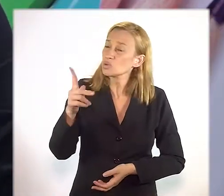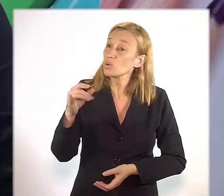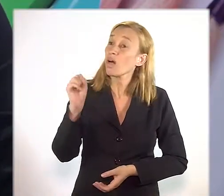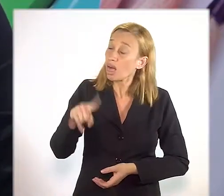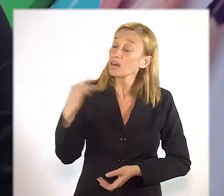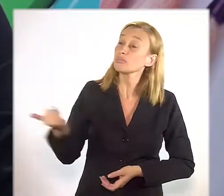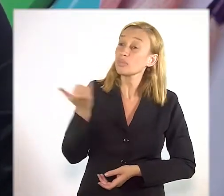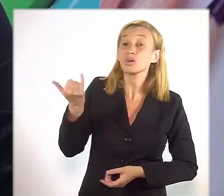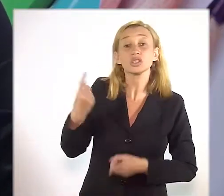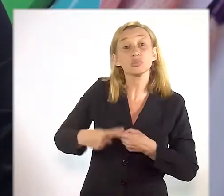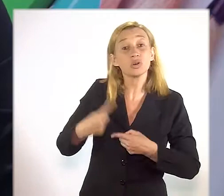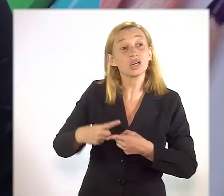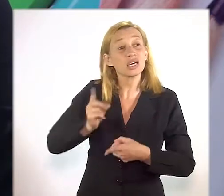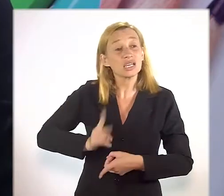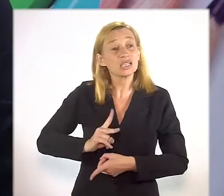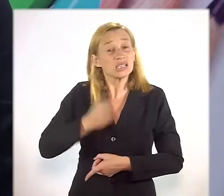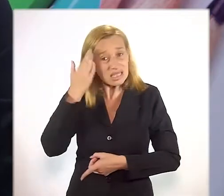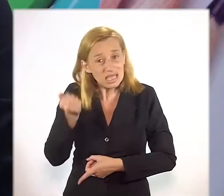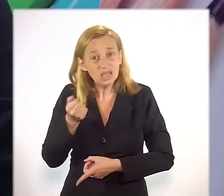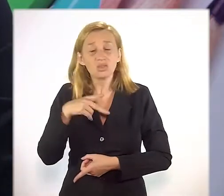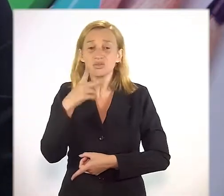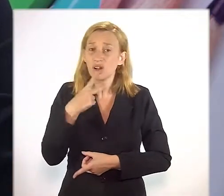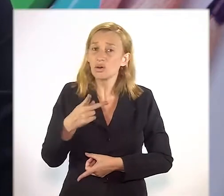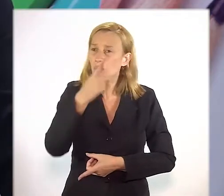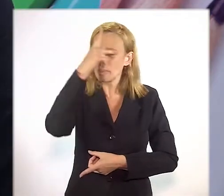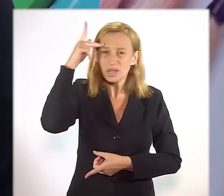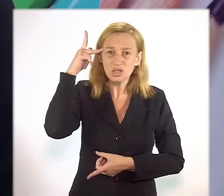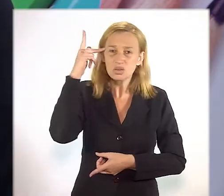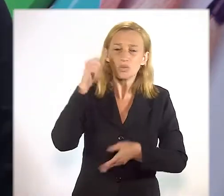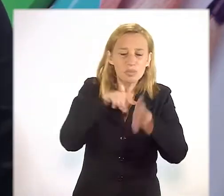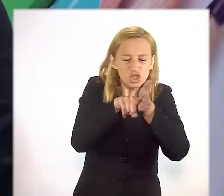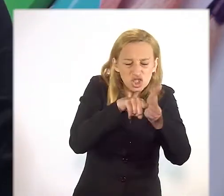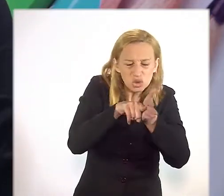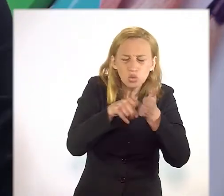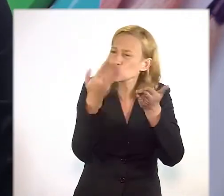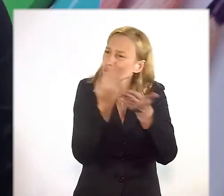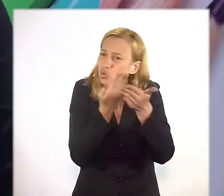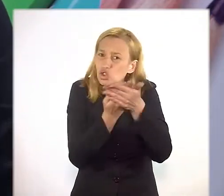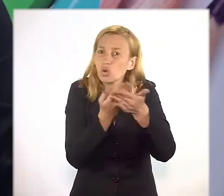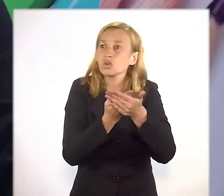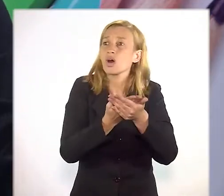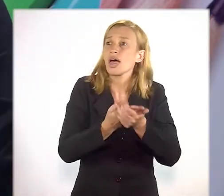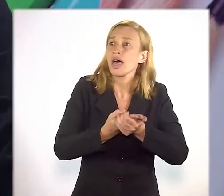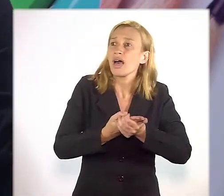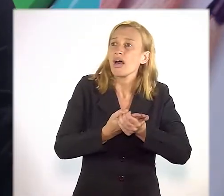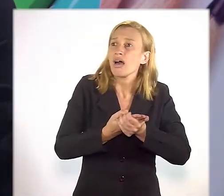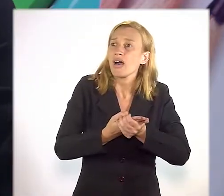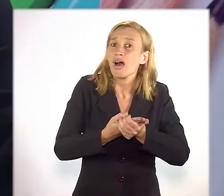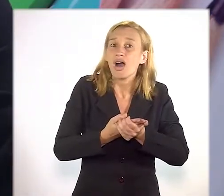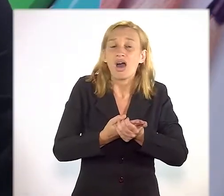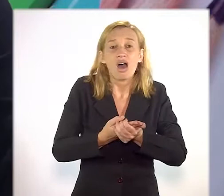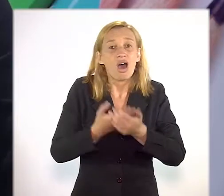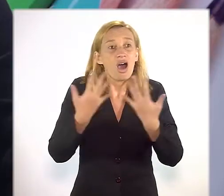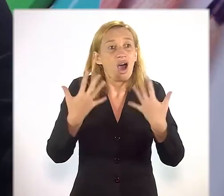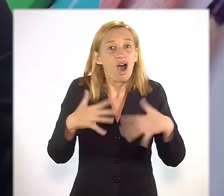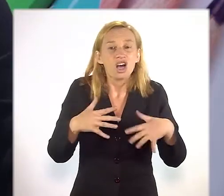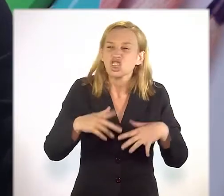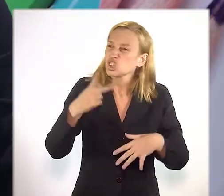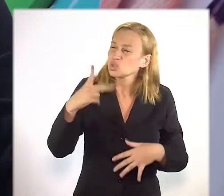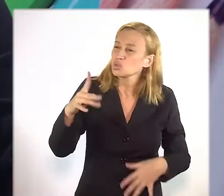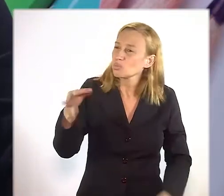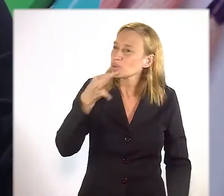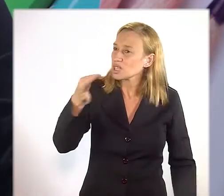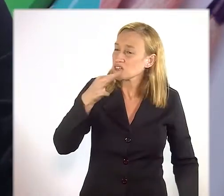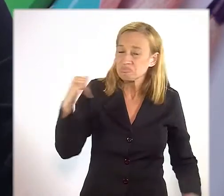é muito importante, porque eu sei que eu estou falando com uma pessoa, um pesquisador, um estudioso, enfim, Caramba, a sua opinião tem